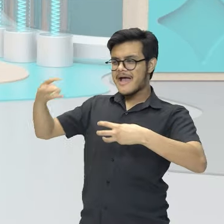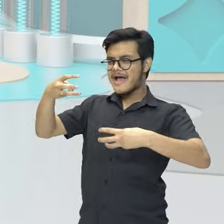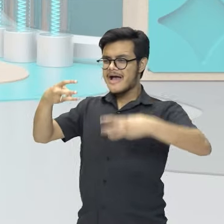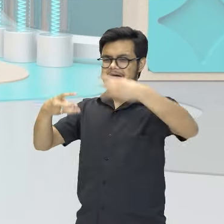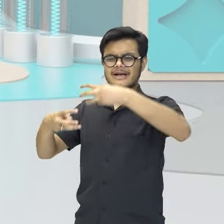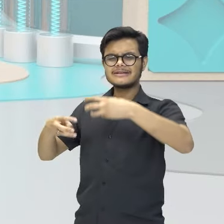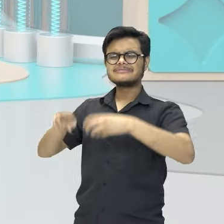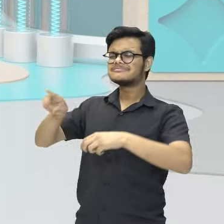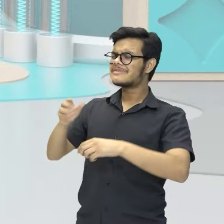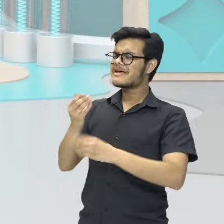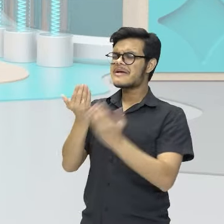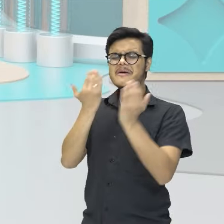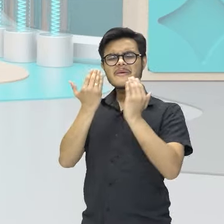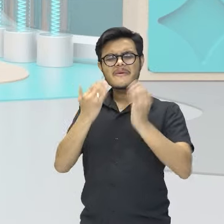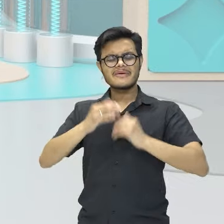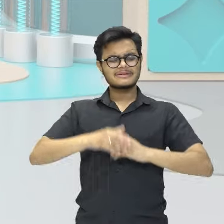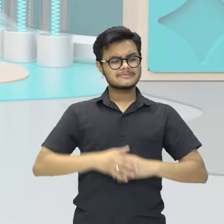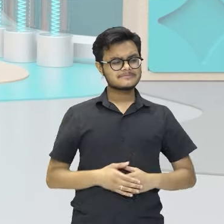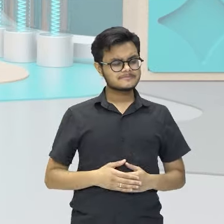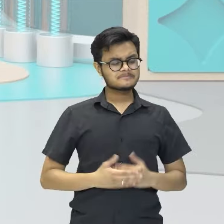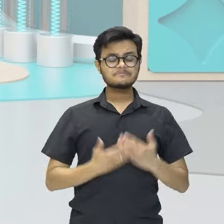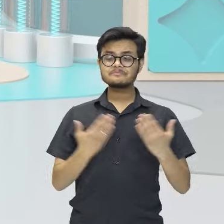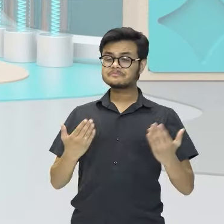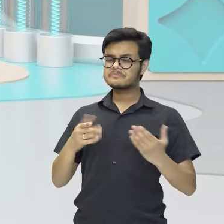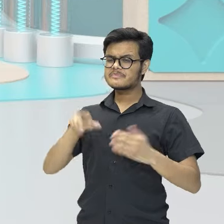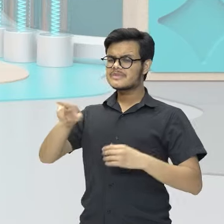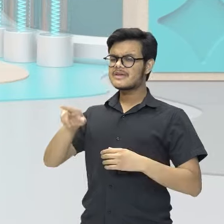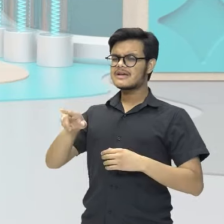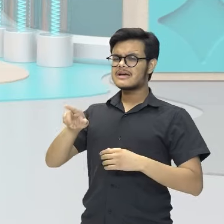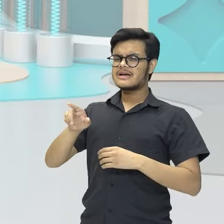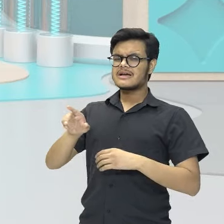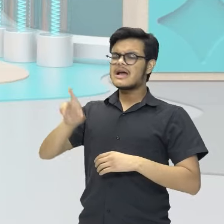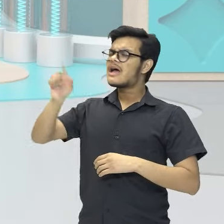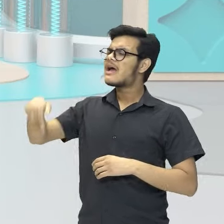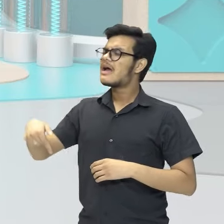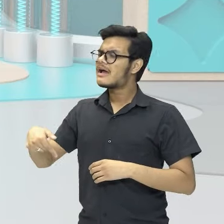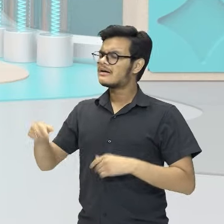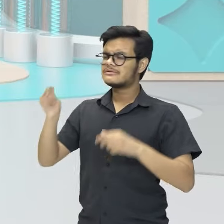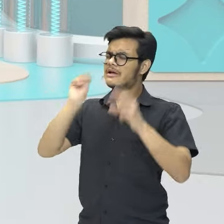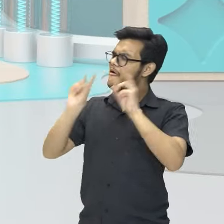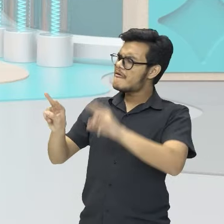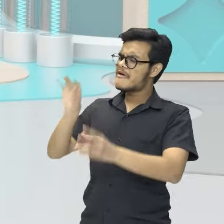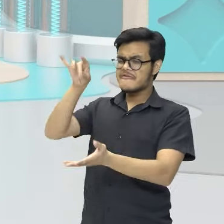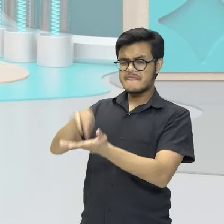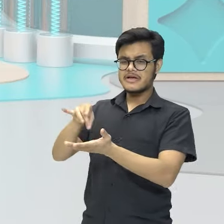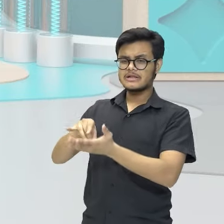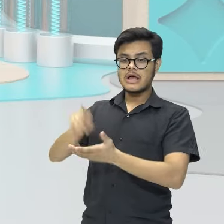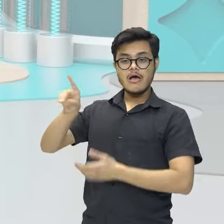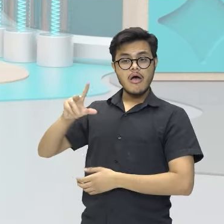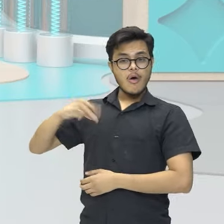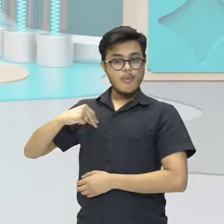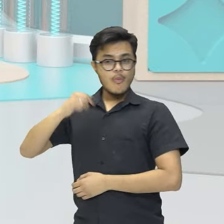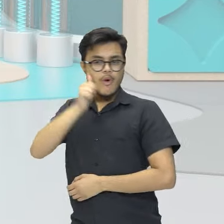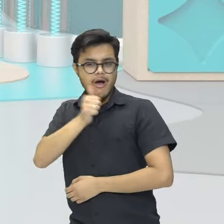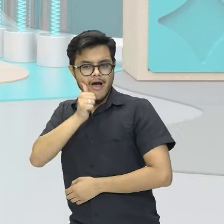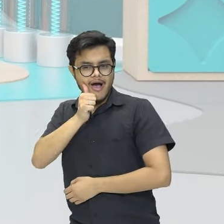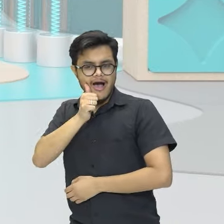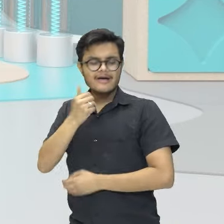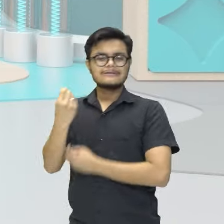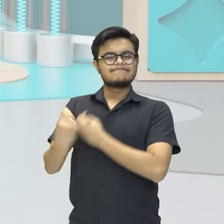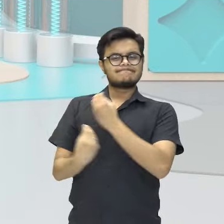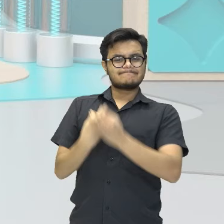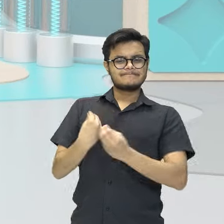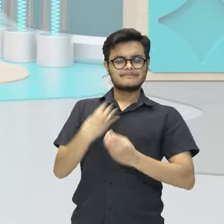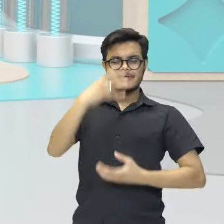conversa com a personagem diz o seguinte e pess eu vi tudo ela fica surpresa não é com aquilo por